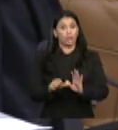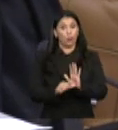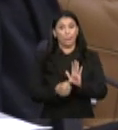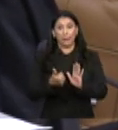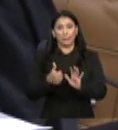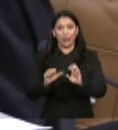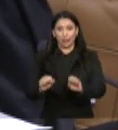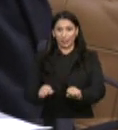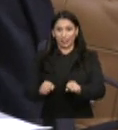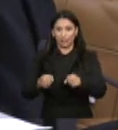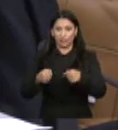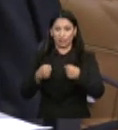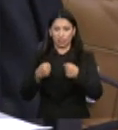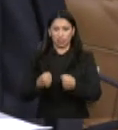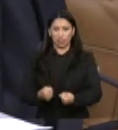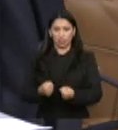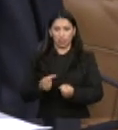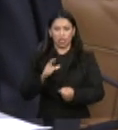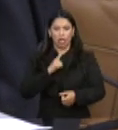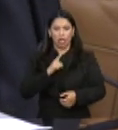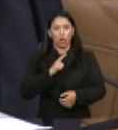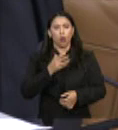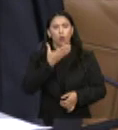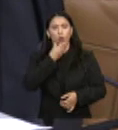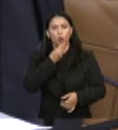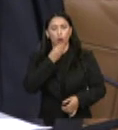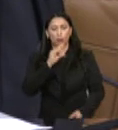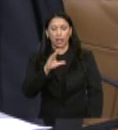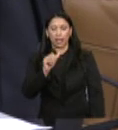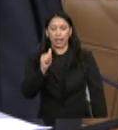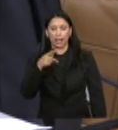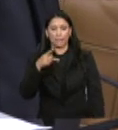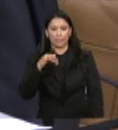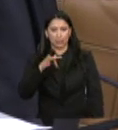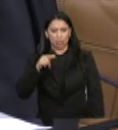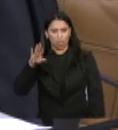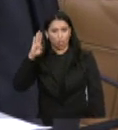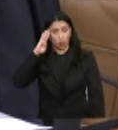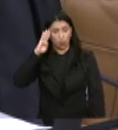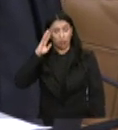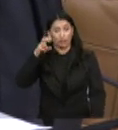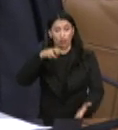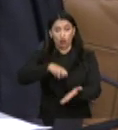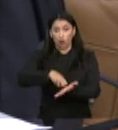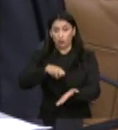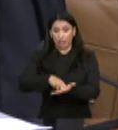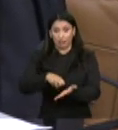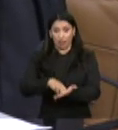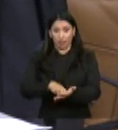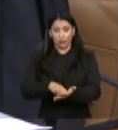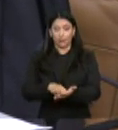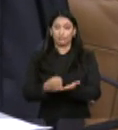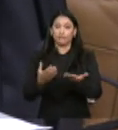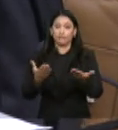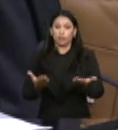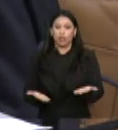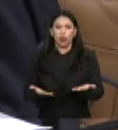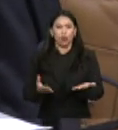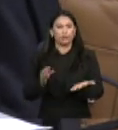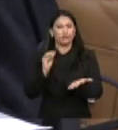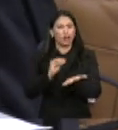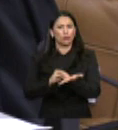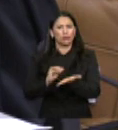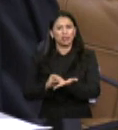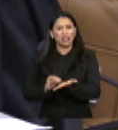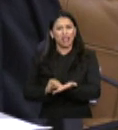defender o capitão Alfredo e fuscamente acusado e condenado a falta de igualdade